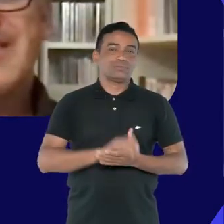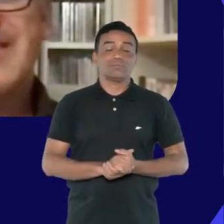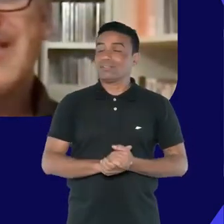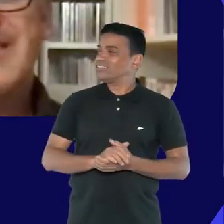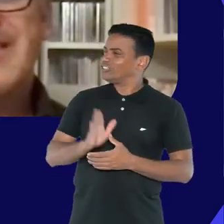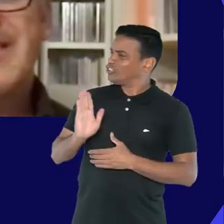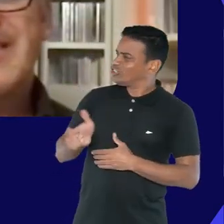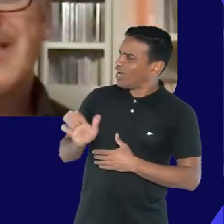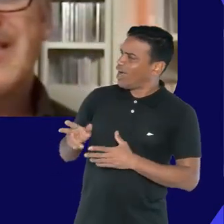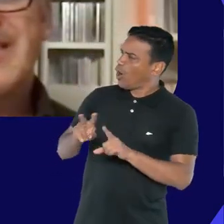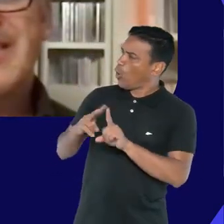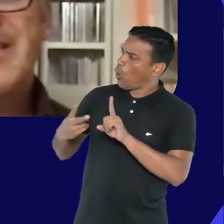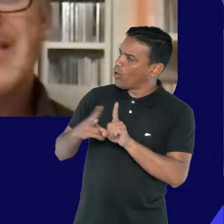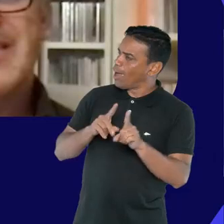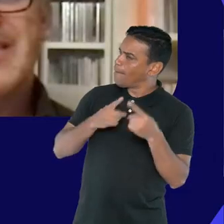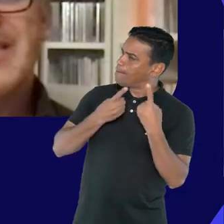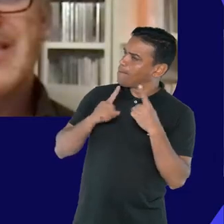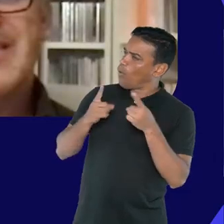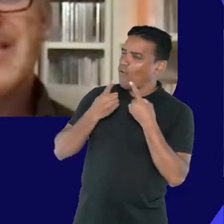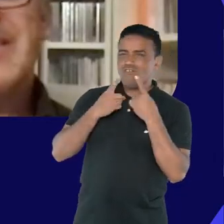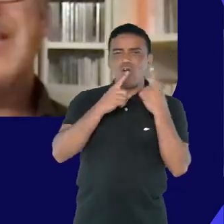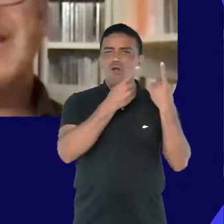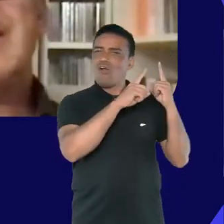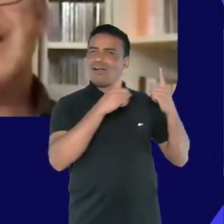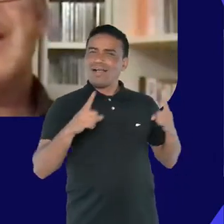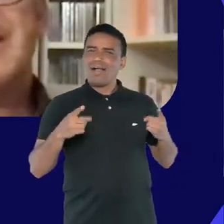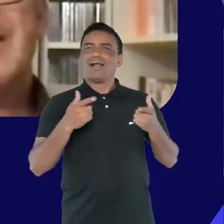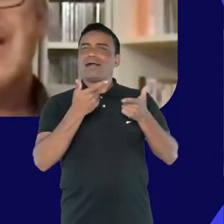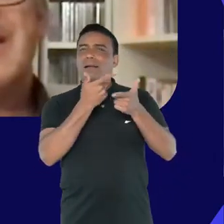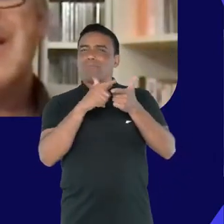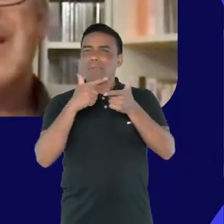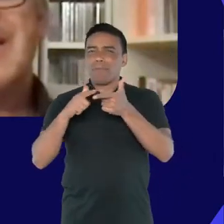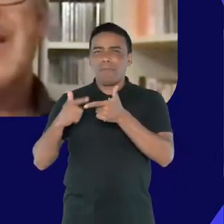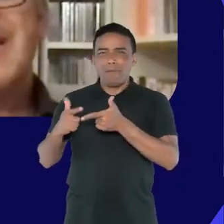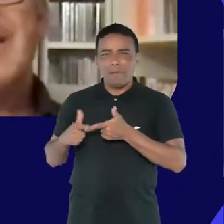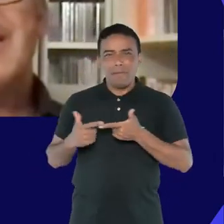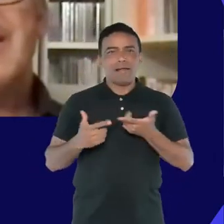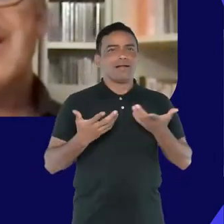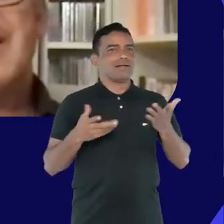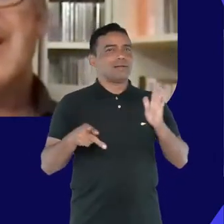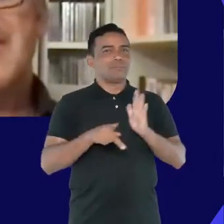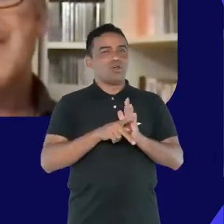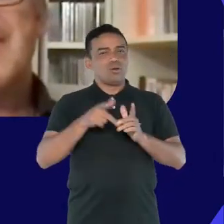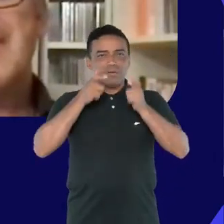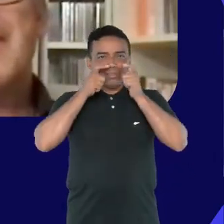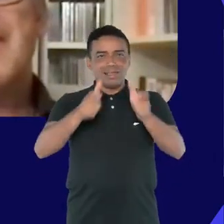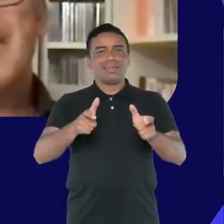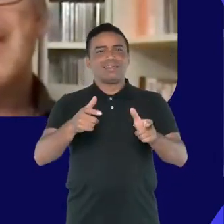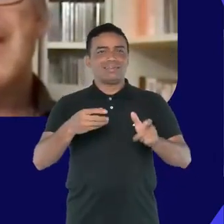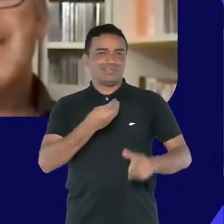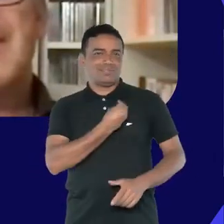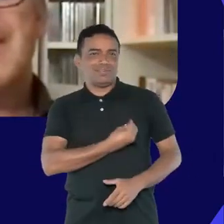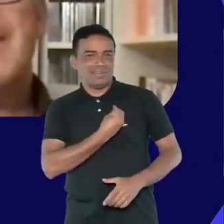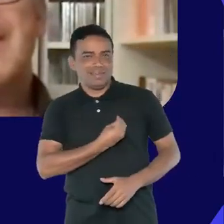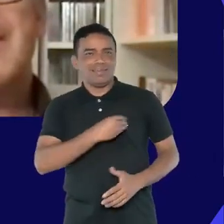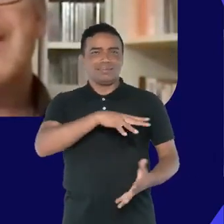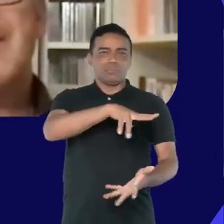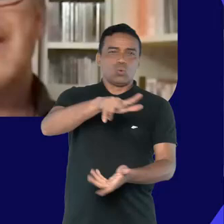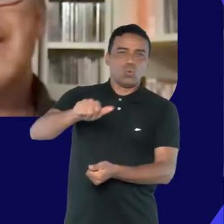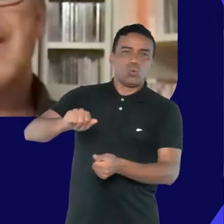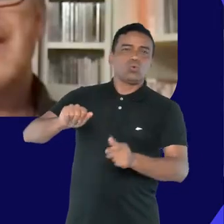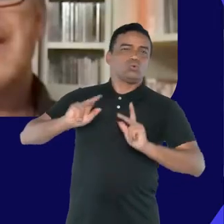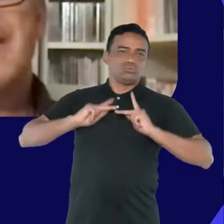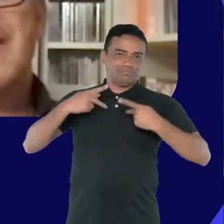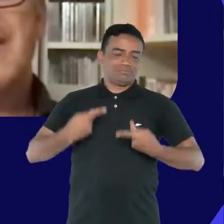trazia esse olhar provocado pelas questões, né, pelos dramas de interesse humano e por essas questões todas. Você fala